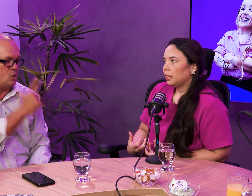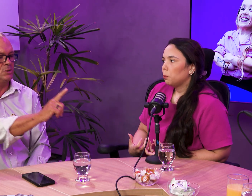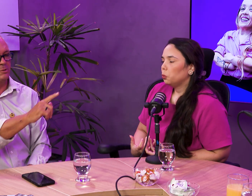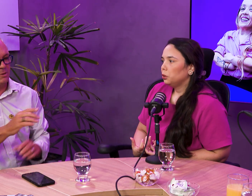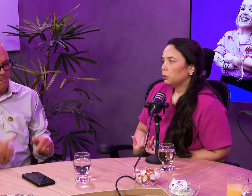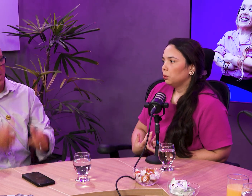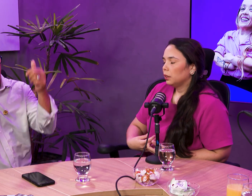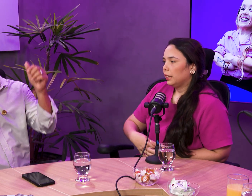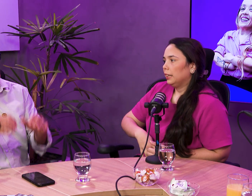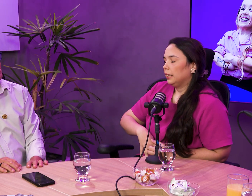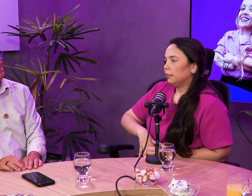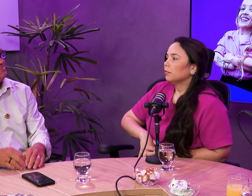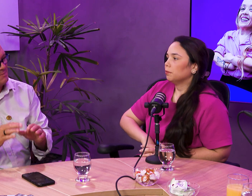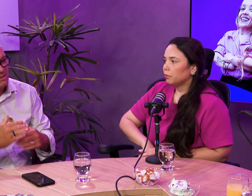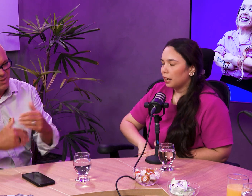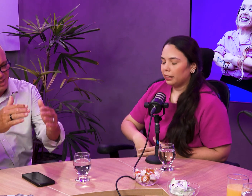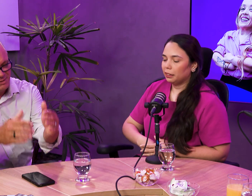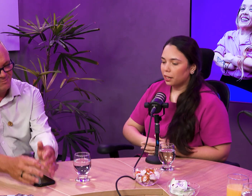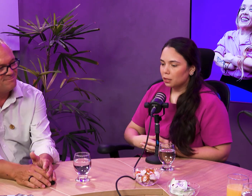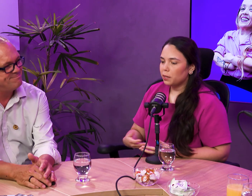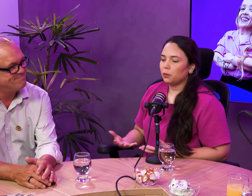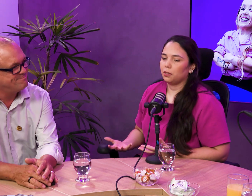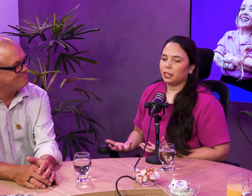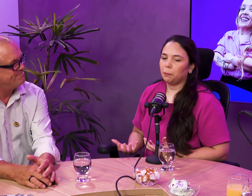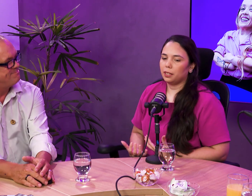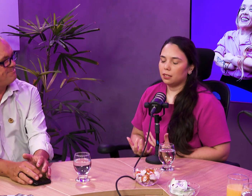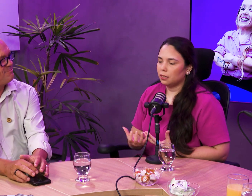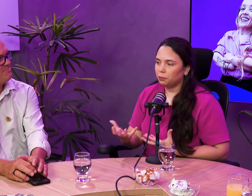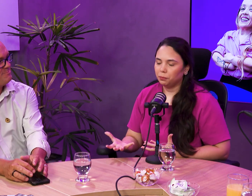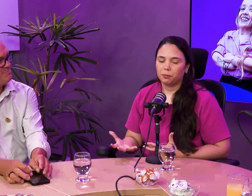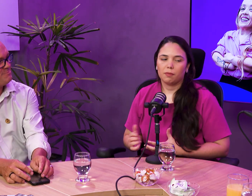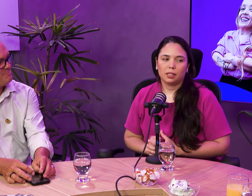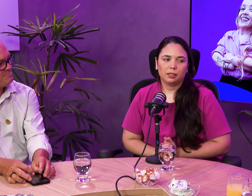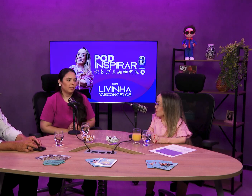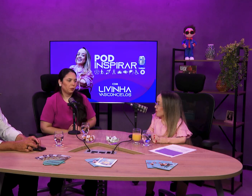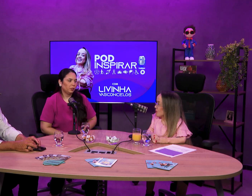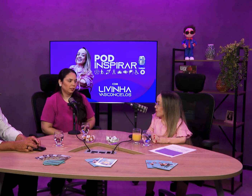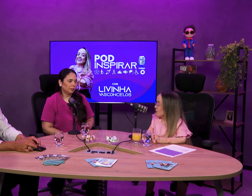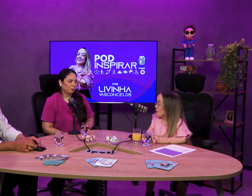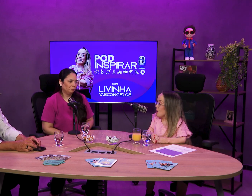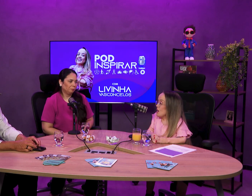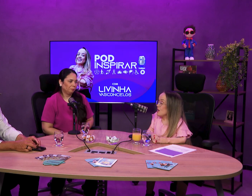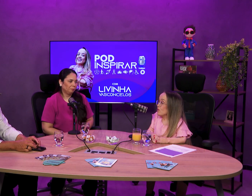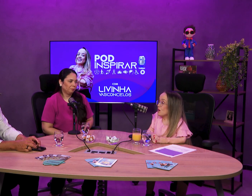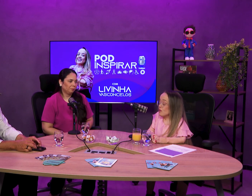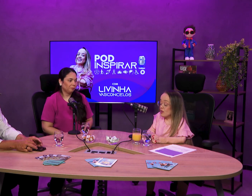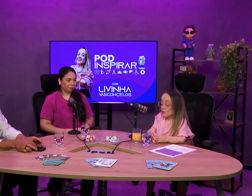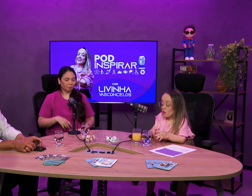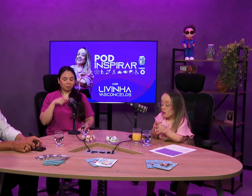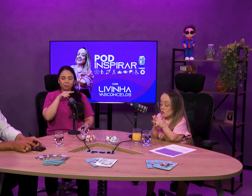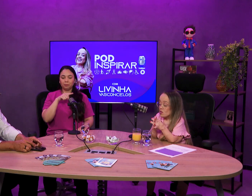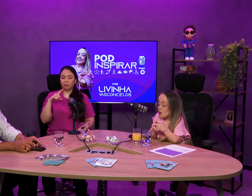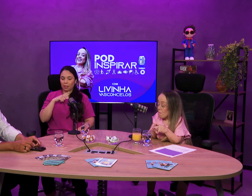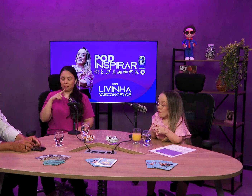sociedade, ela é muito... tem várias pessoas, né, que precisam ser acolhidas. É. Eu estava